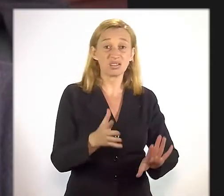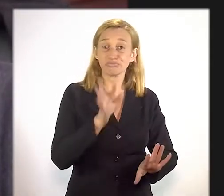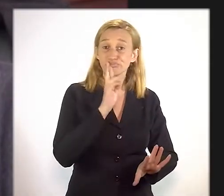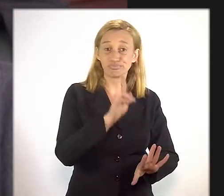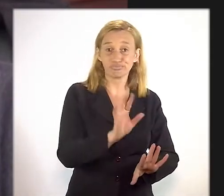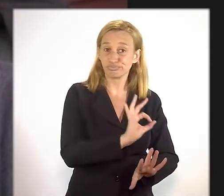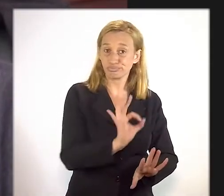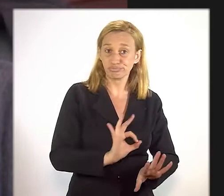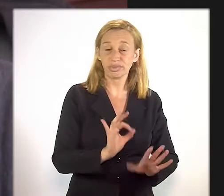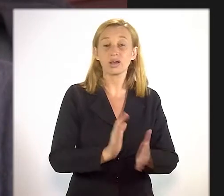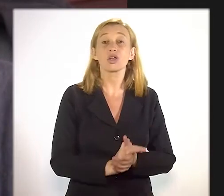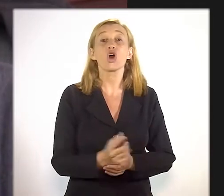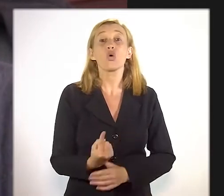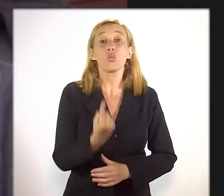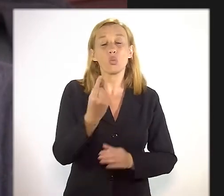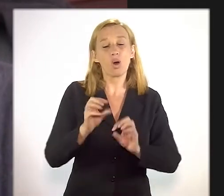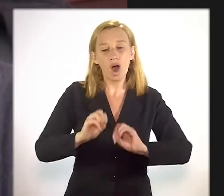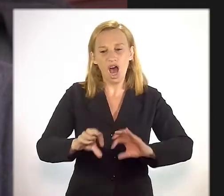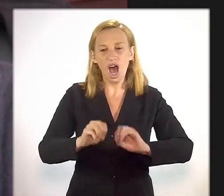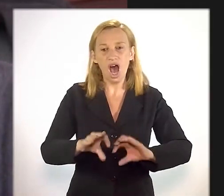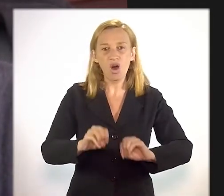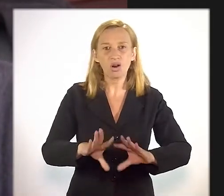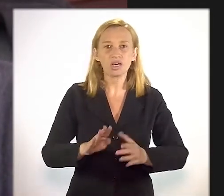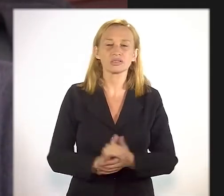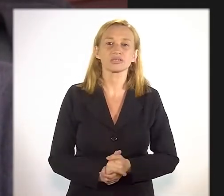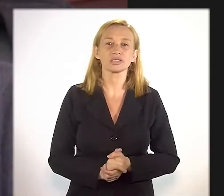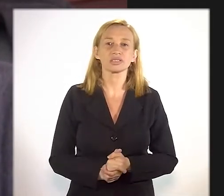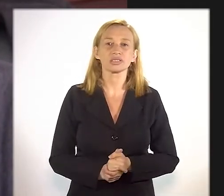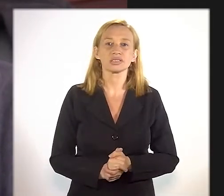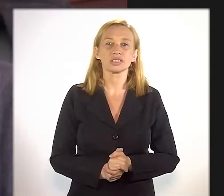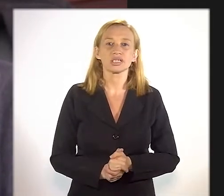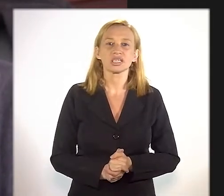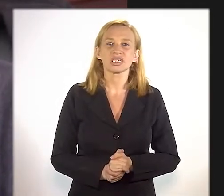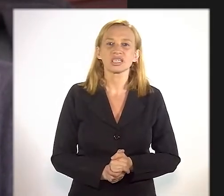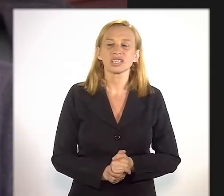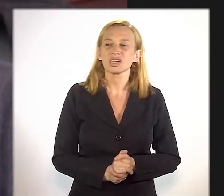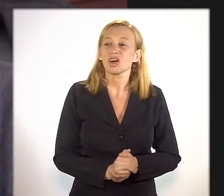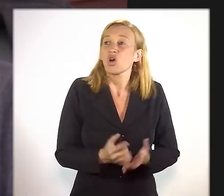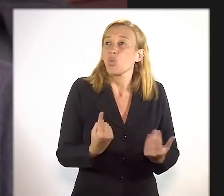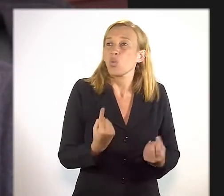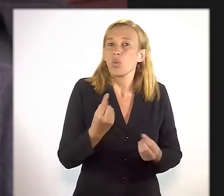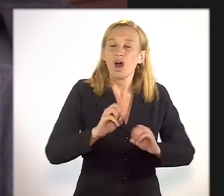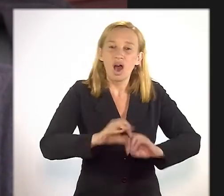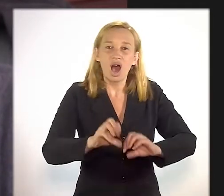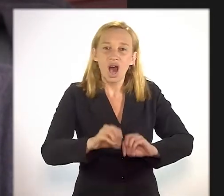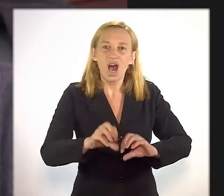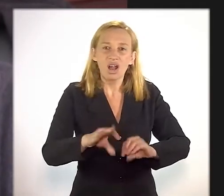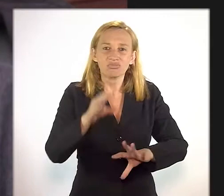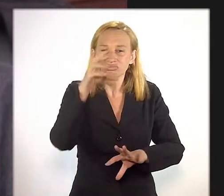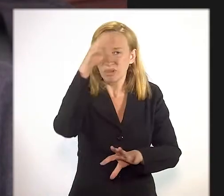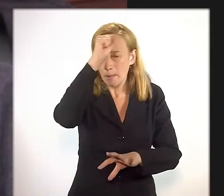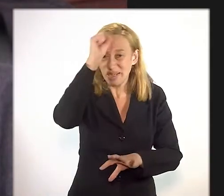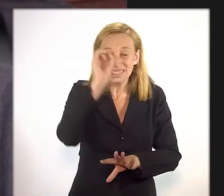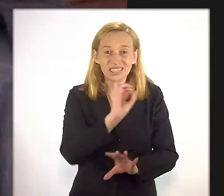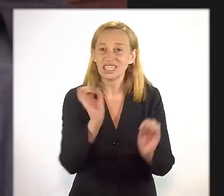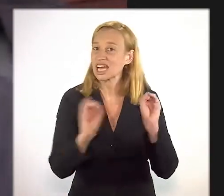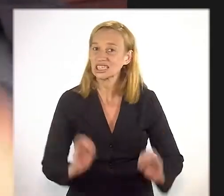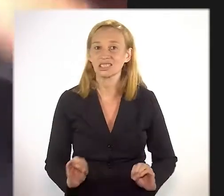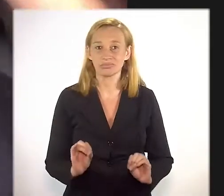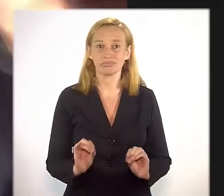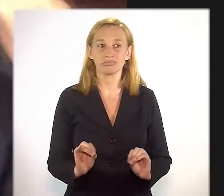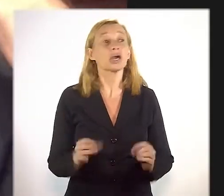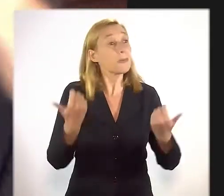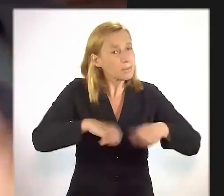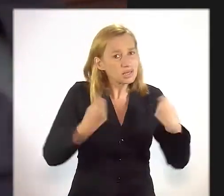responder. Uma aula não serve para nada. É perder tempo. Numa aula não se aprende nada. E é